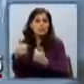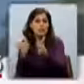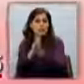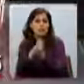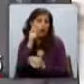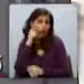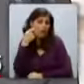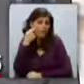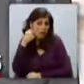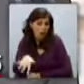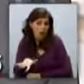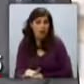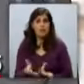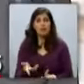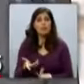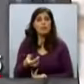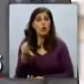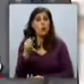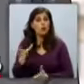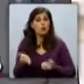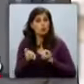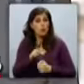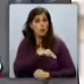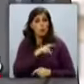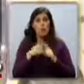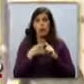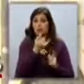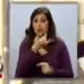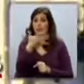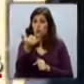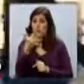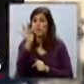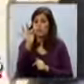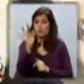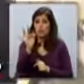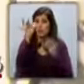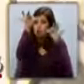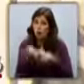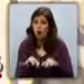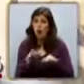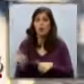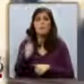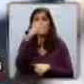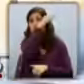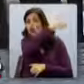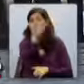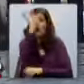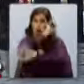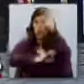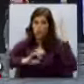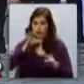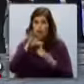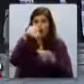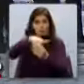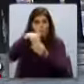cá. O Porto recebeu a distinção em 2012 e 2014, a oficial, pelo menos, de melhor destino europeu. A votação do